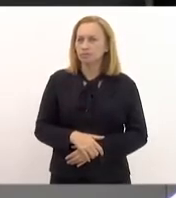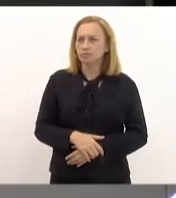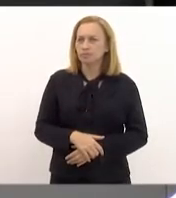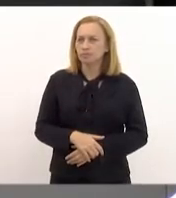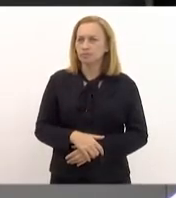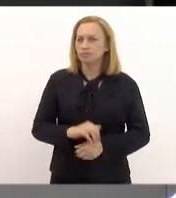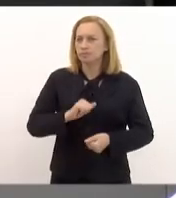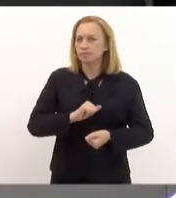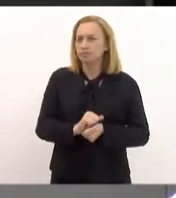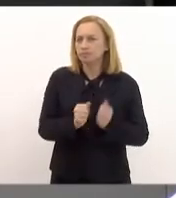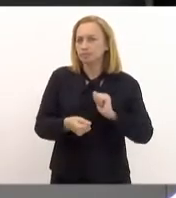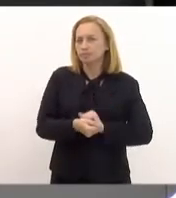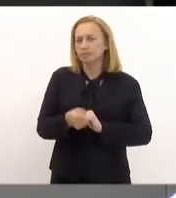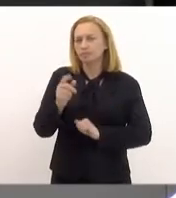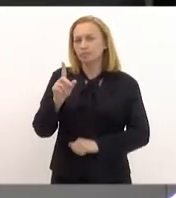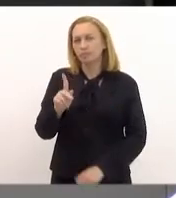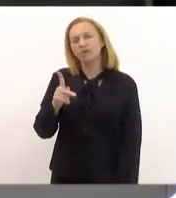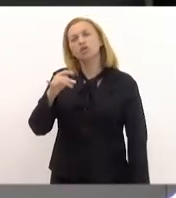no PEDU, se for o caso, né?